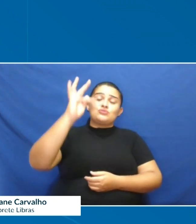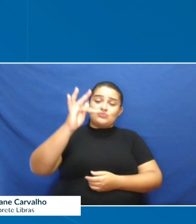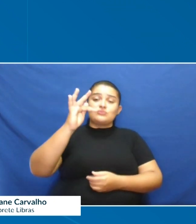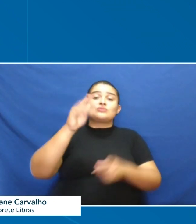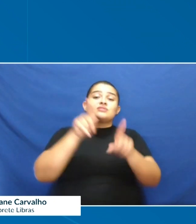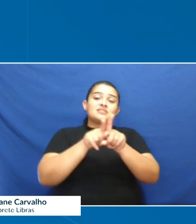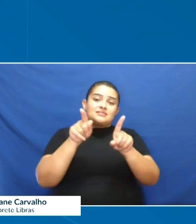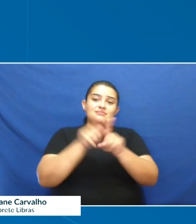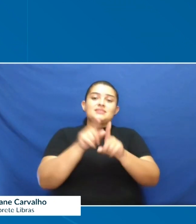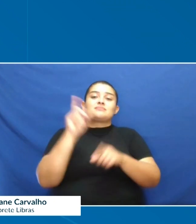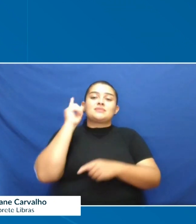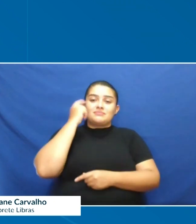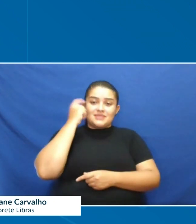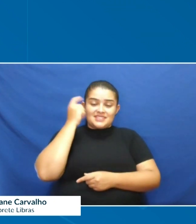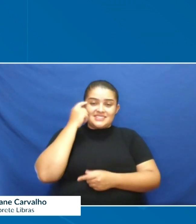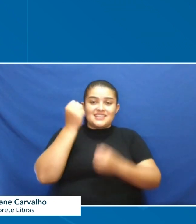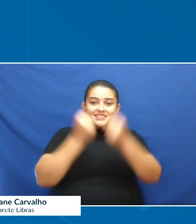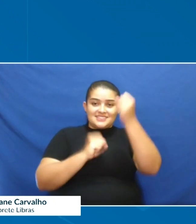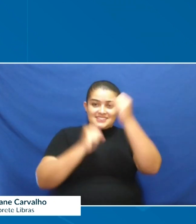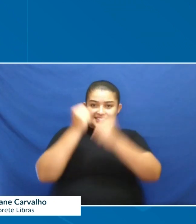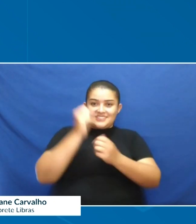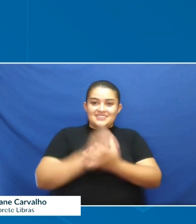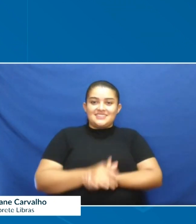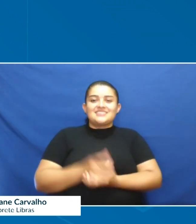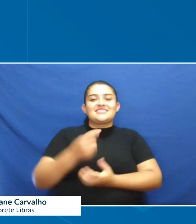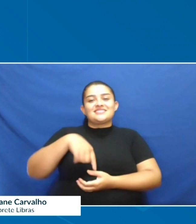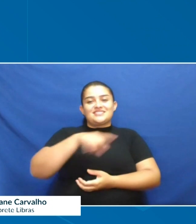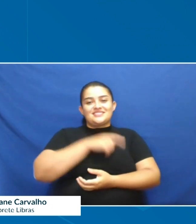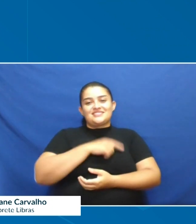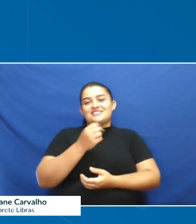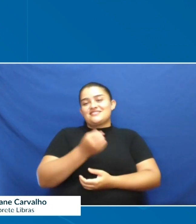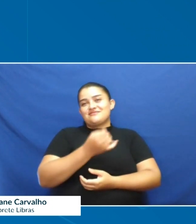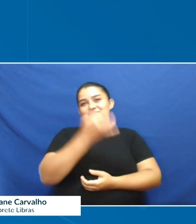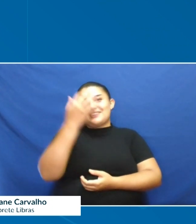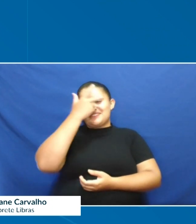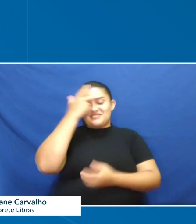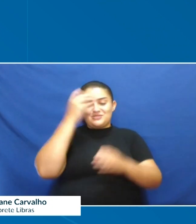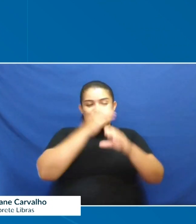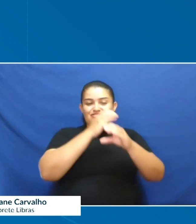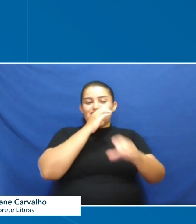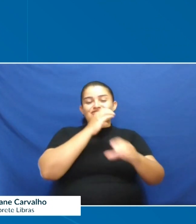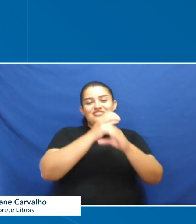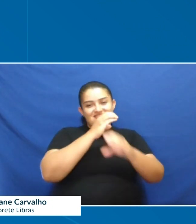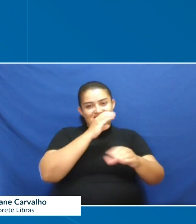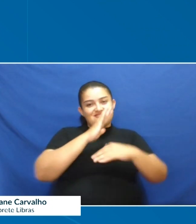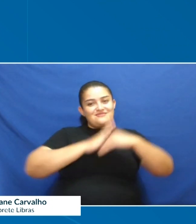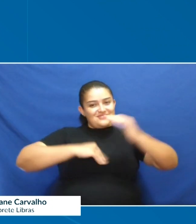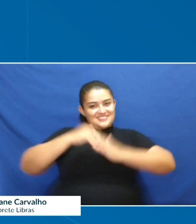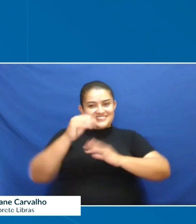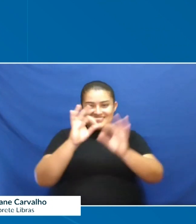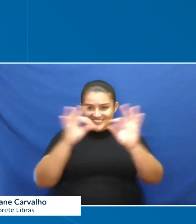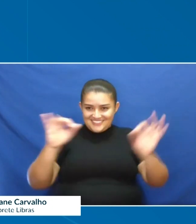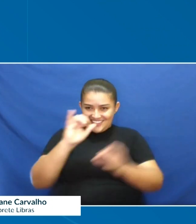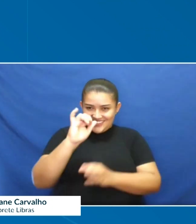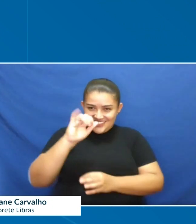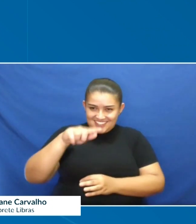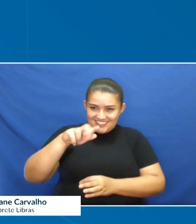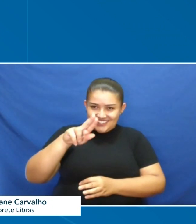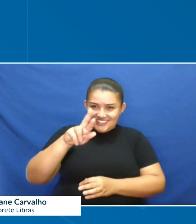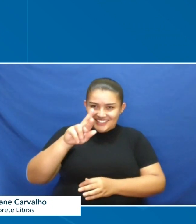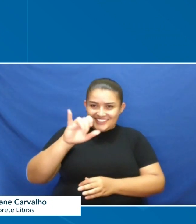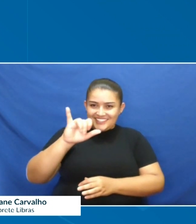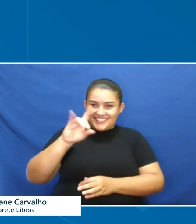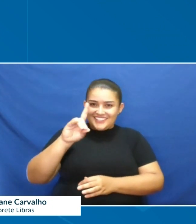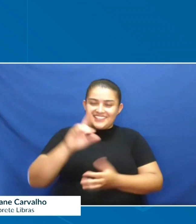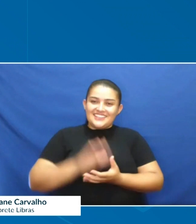para a nossa indústria, né? E aí nós vamos precisar de muitos engenheiros, que nem a Ingrid, né? Eu queria complementar